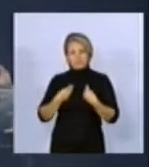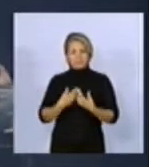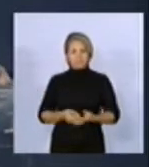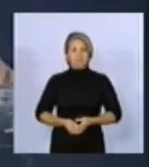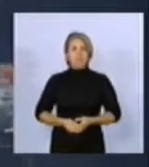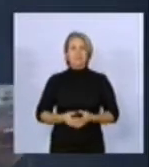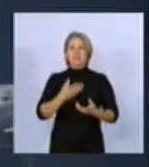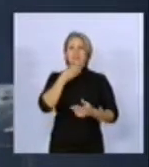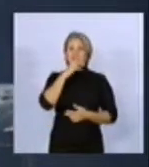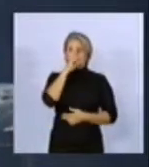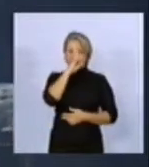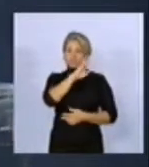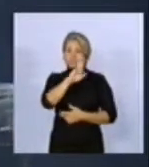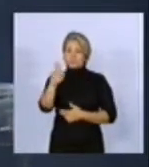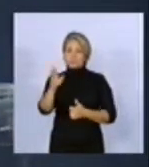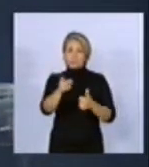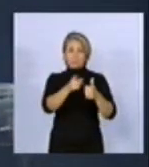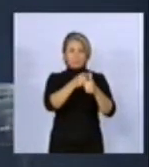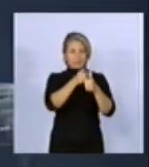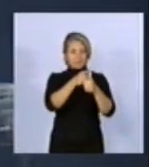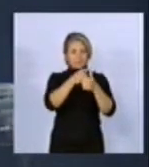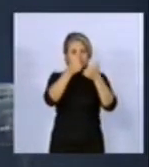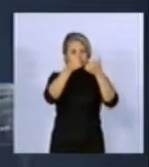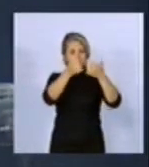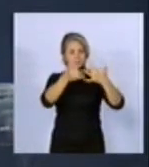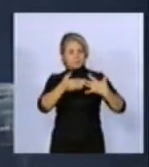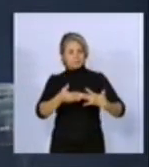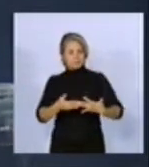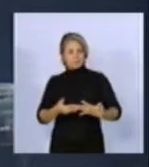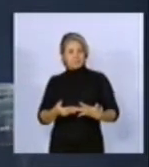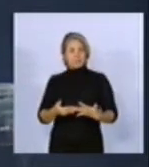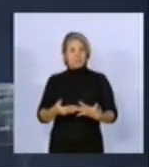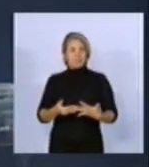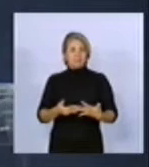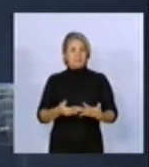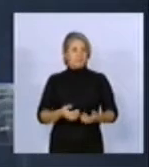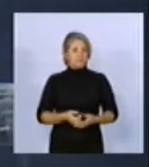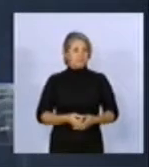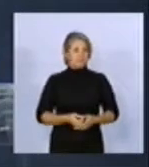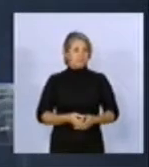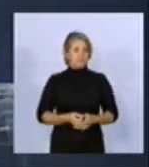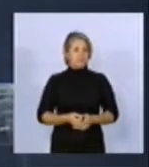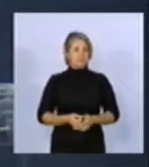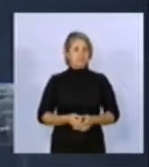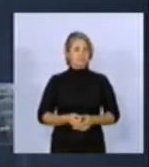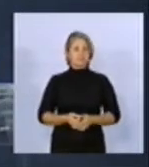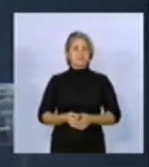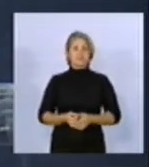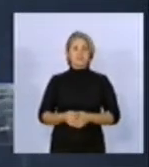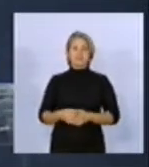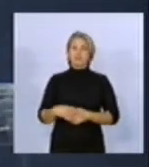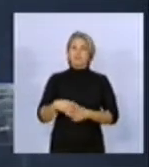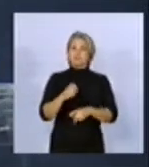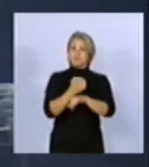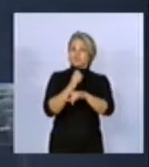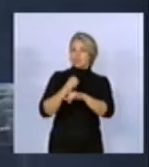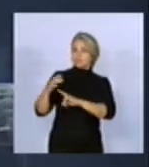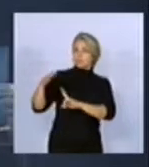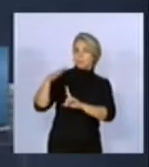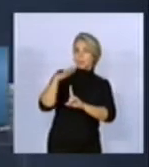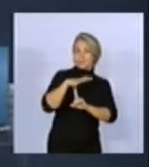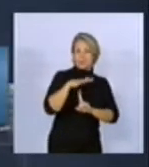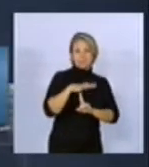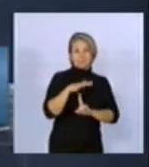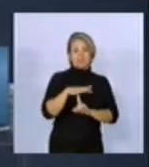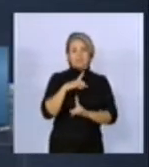consigo isso primeiramente eu gostaria de falar a respeito é do Paraná e